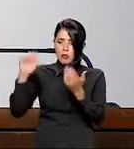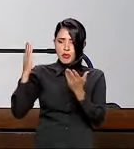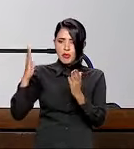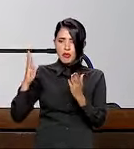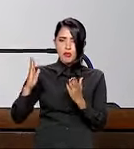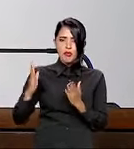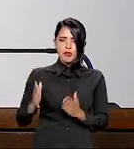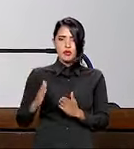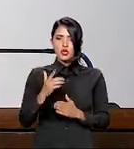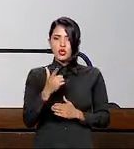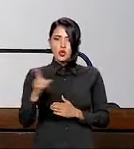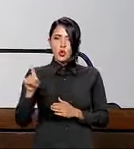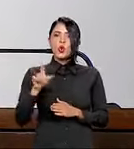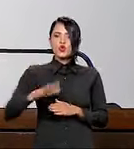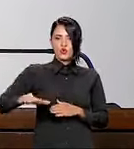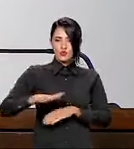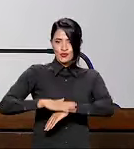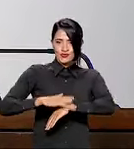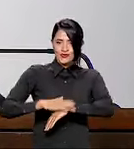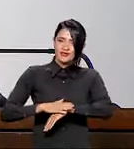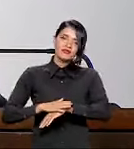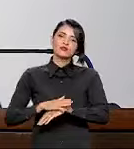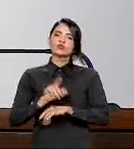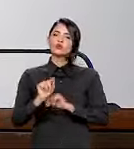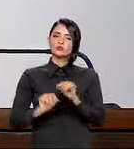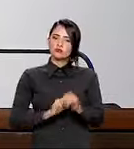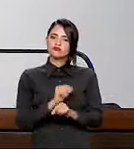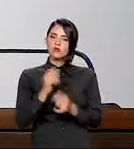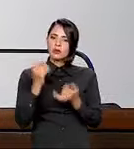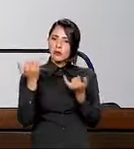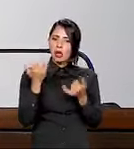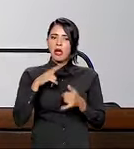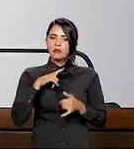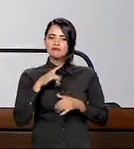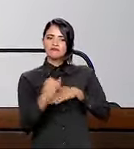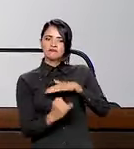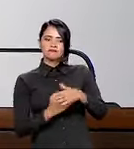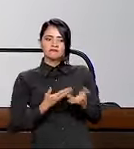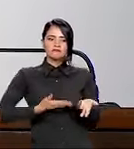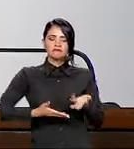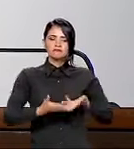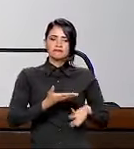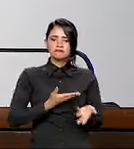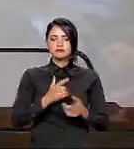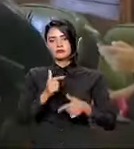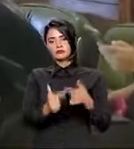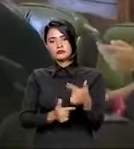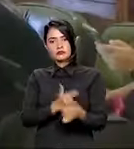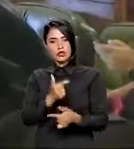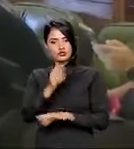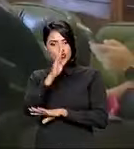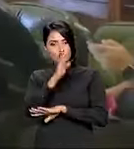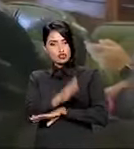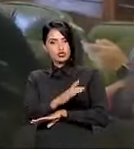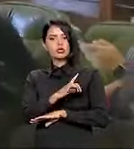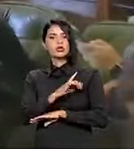continuar examinando num outro âmbito, com mais informalidade, com mais um trabalho mais